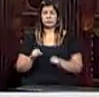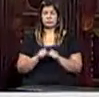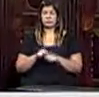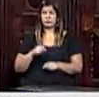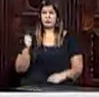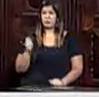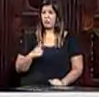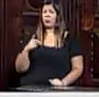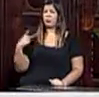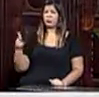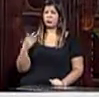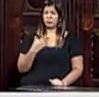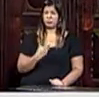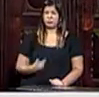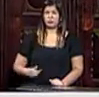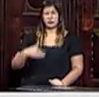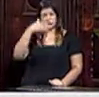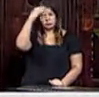que o governo Temer